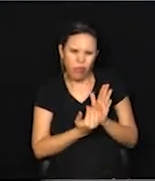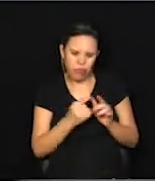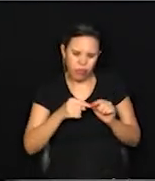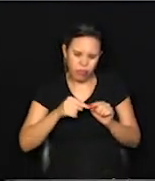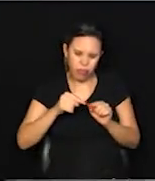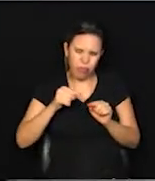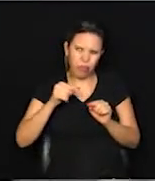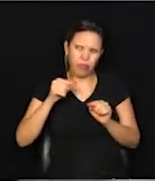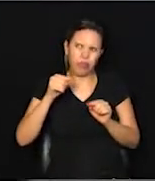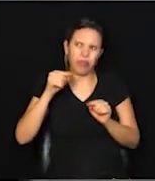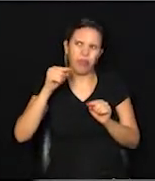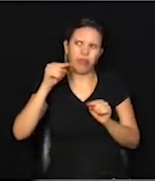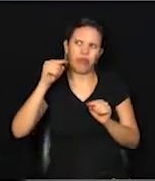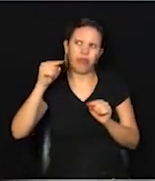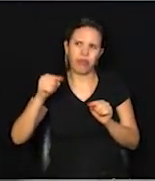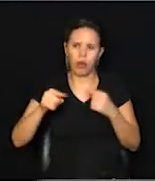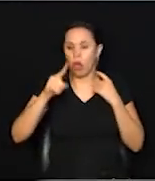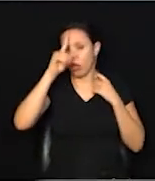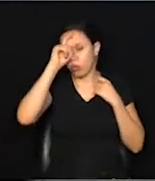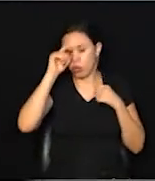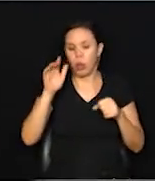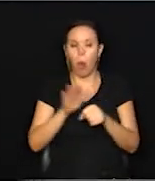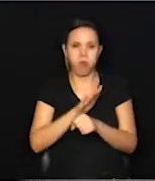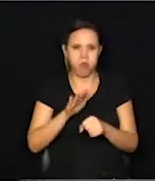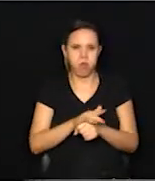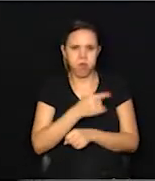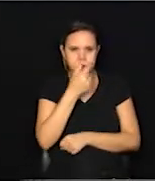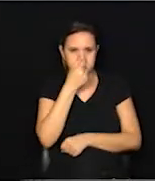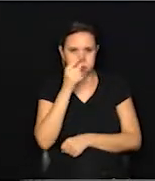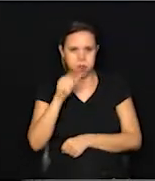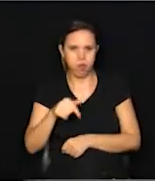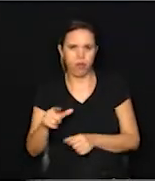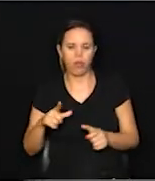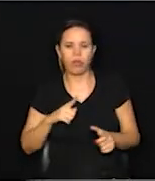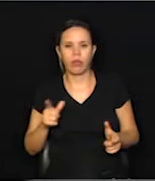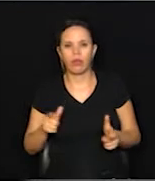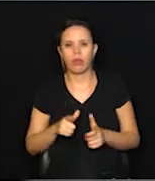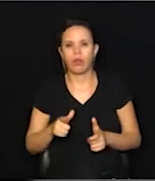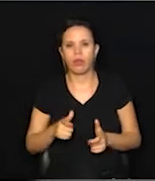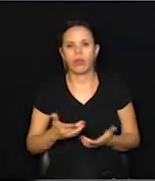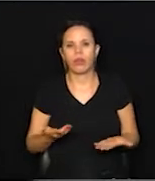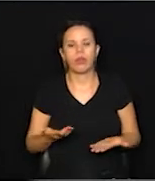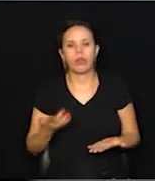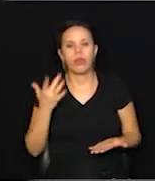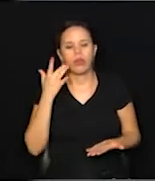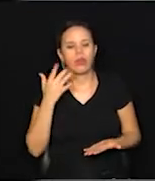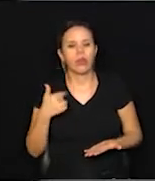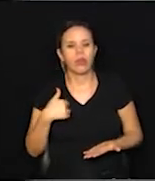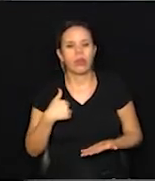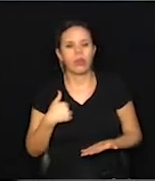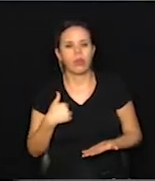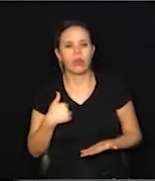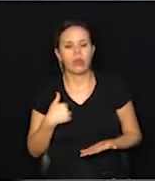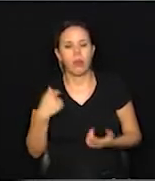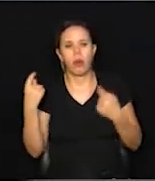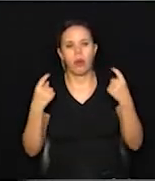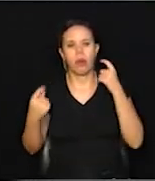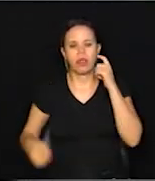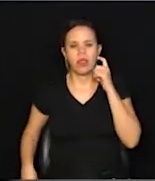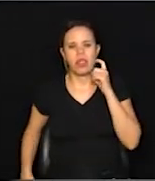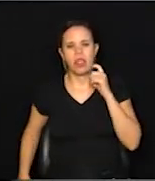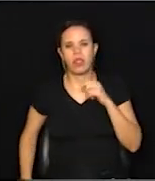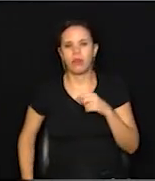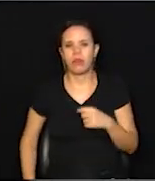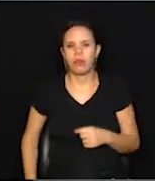com os hospitais lotados, mas a gente teve uma desaceleração. Agora, a minha preocupação é